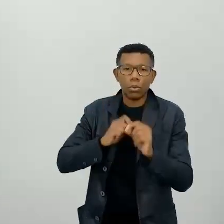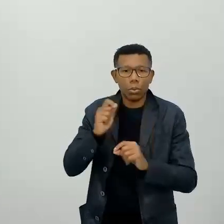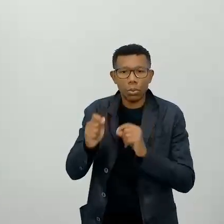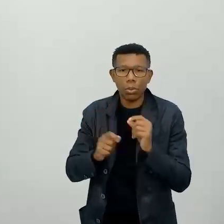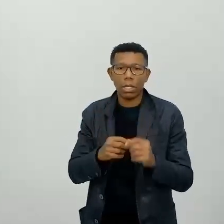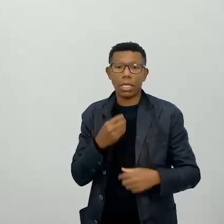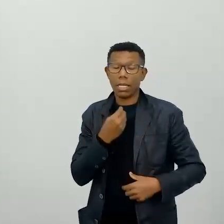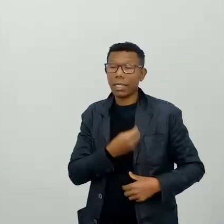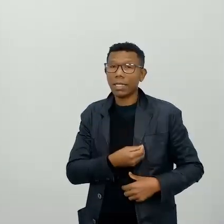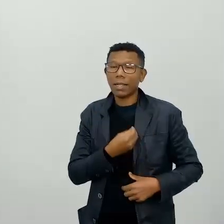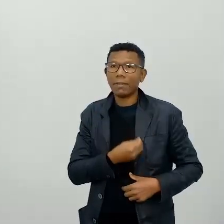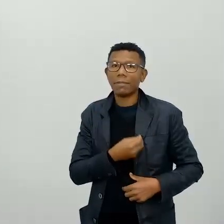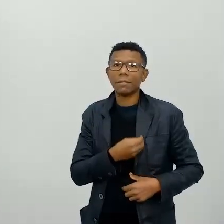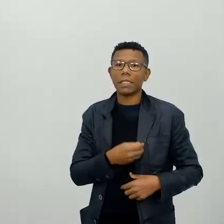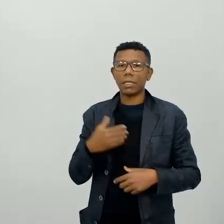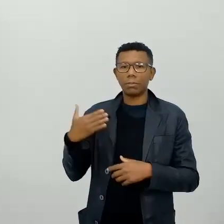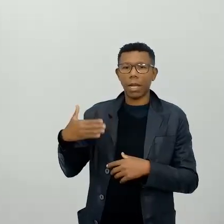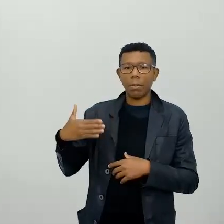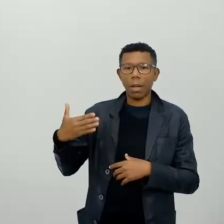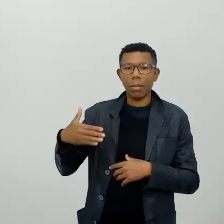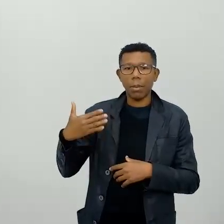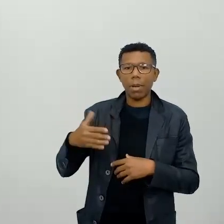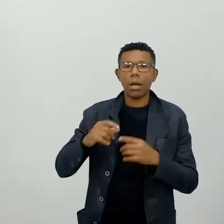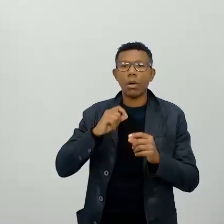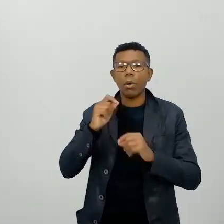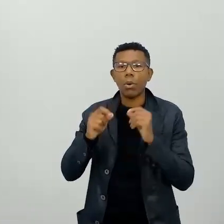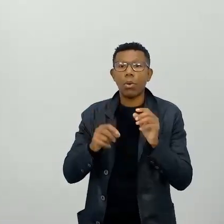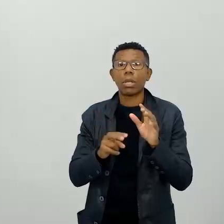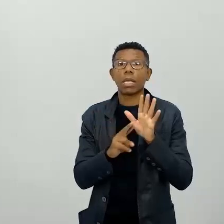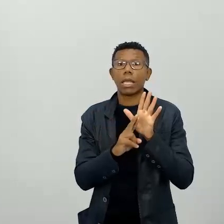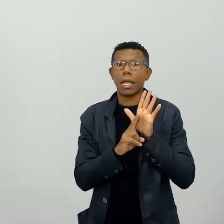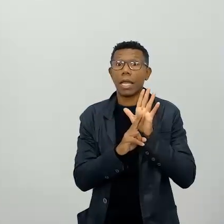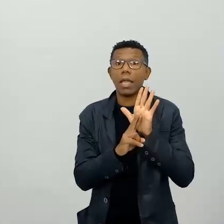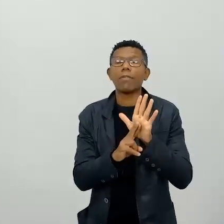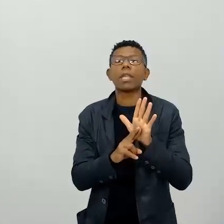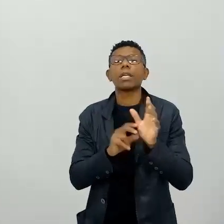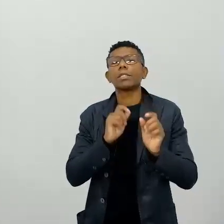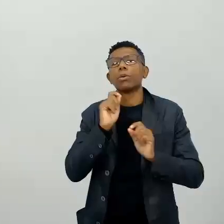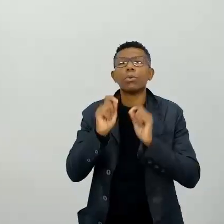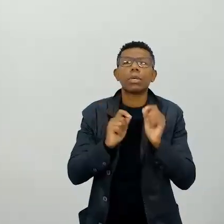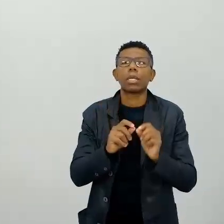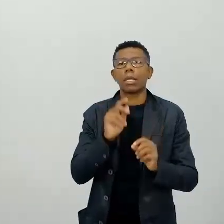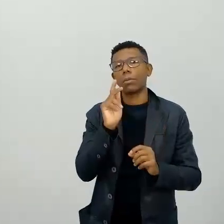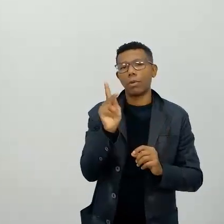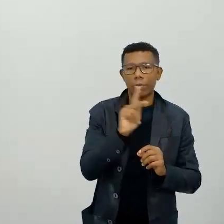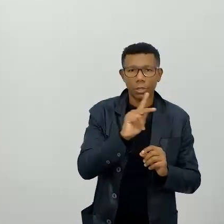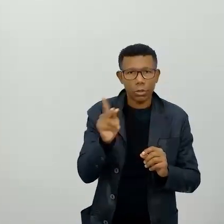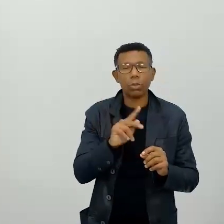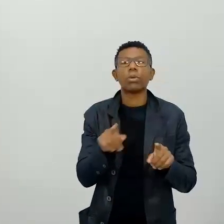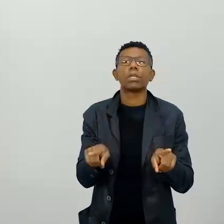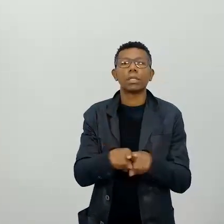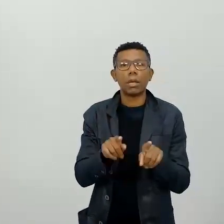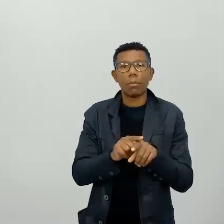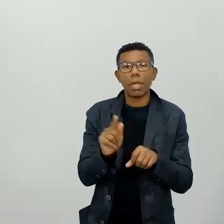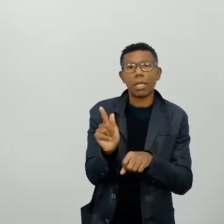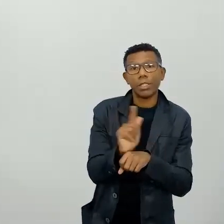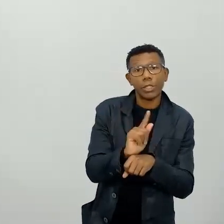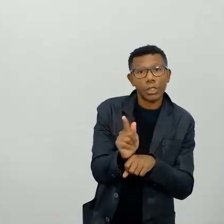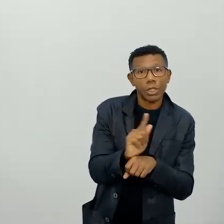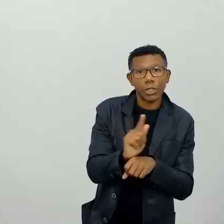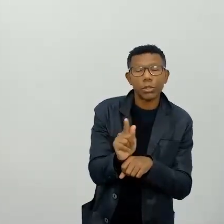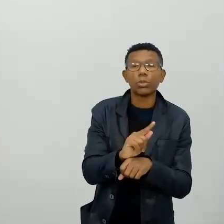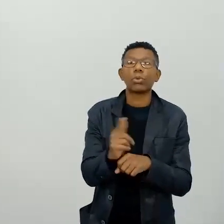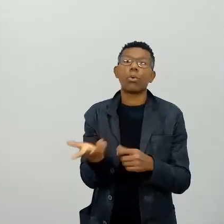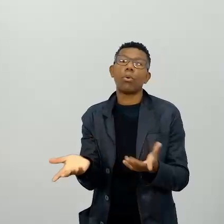da sua vida, né? E ele tem ali como ponto de referência professores, gestores, que tem que ter